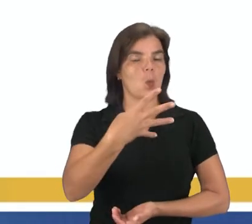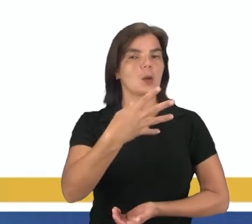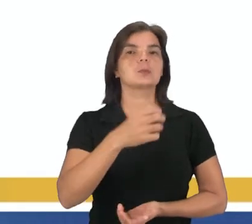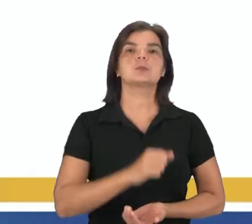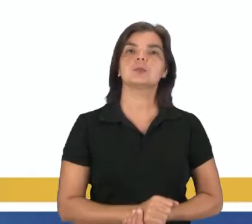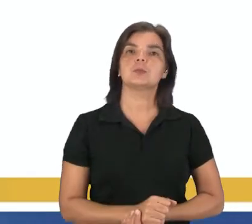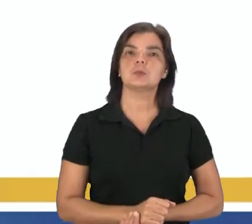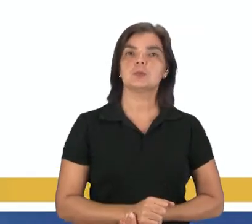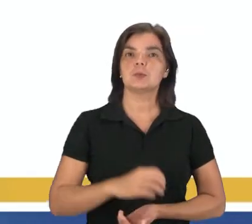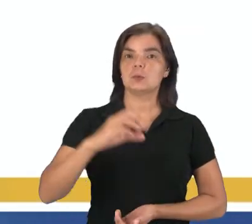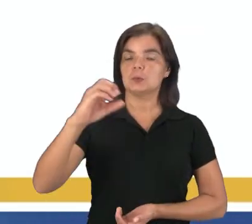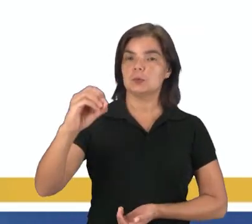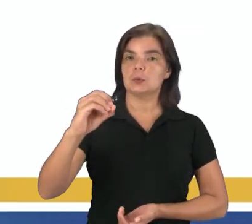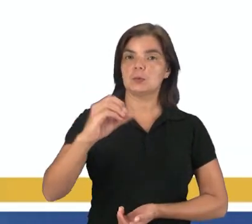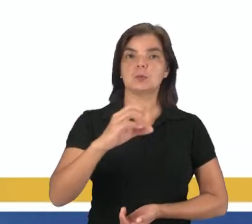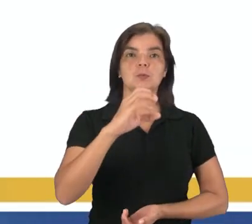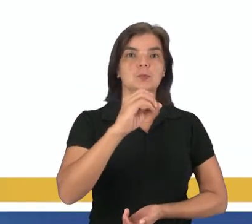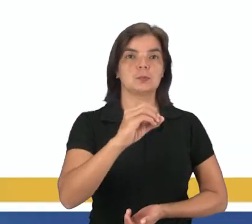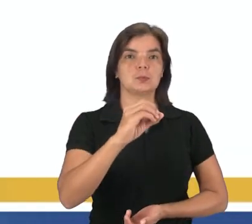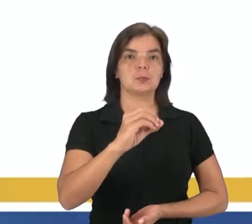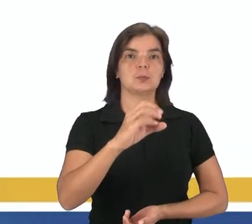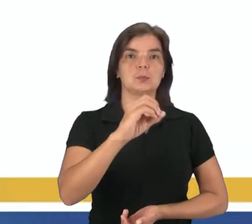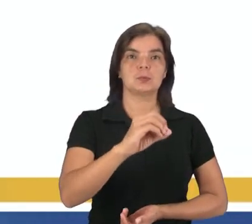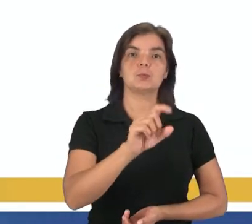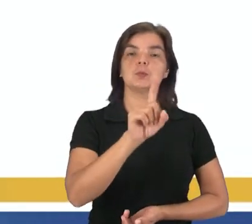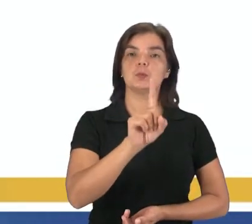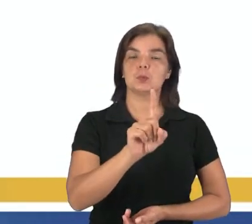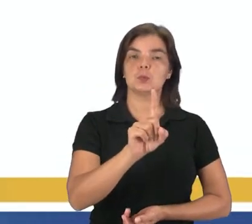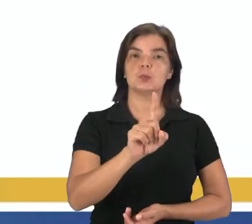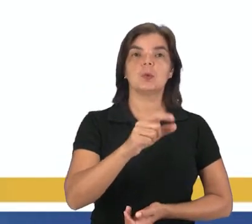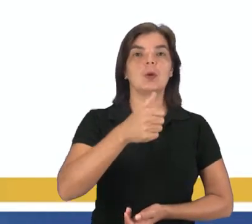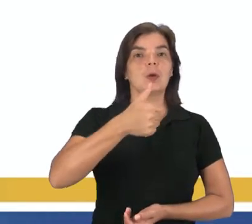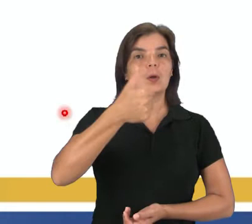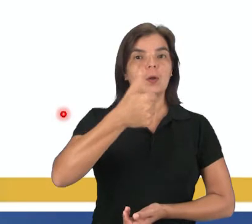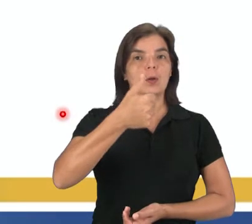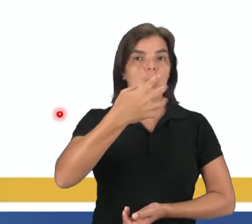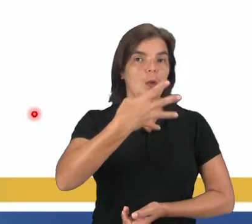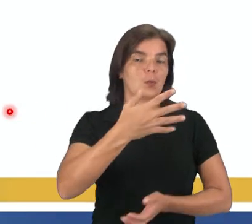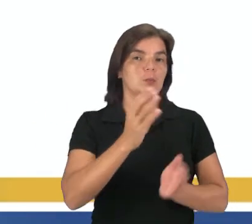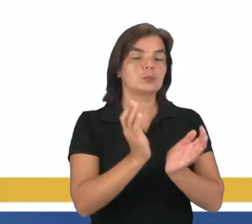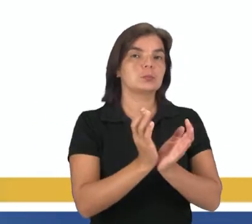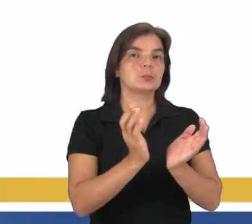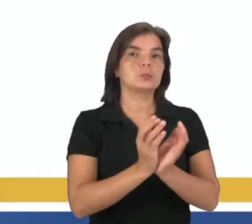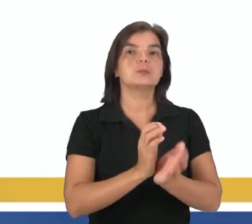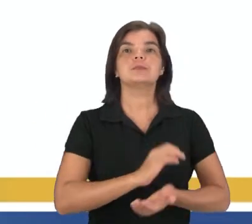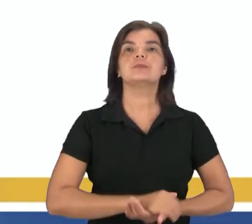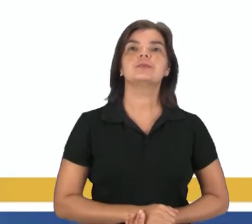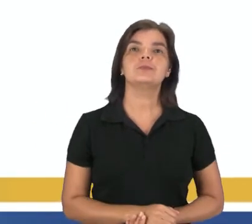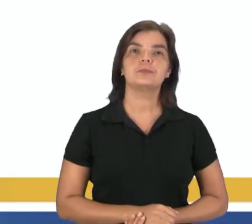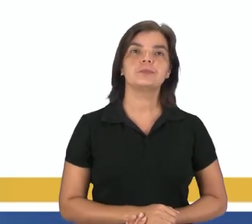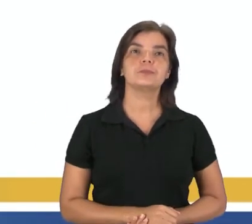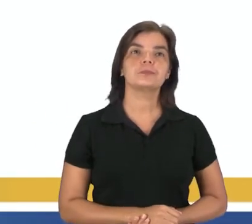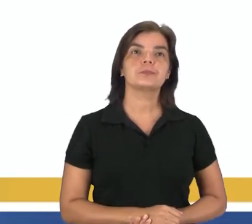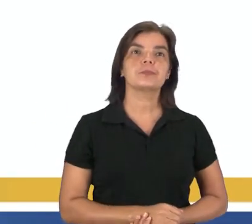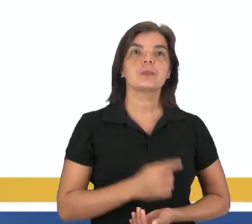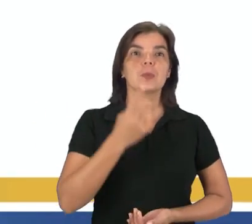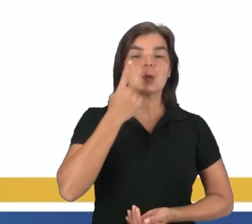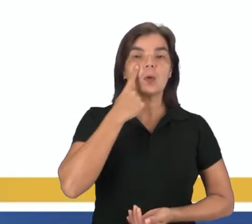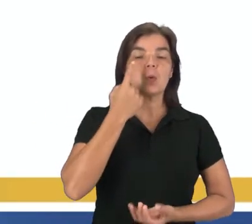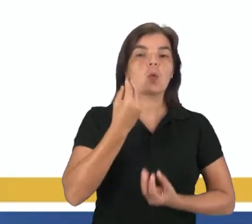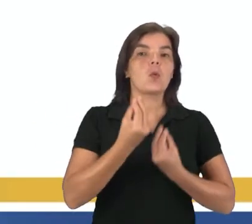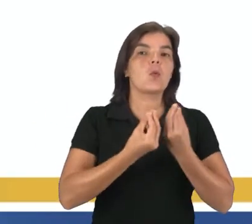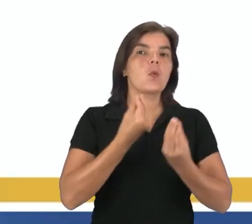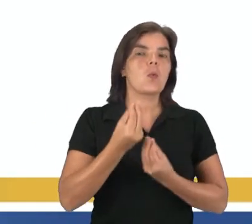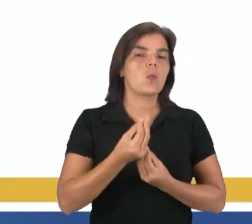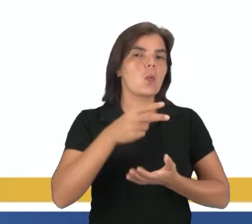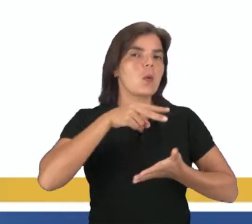ordens. Então, 0 mais 0 e o 1 na quarta ordem, certinho? Vamos ver aqui